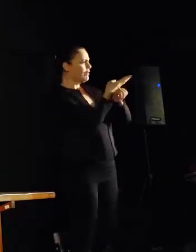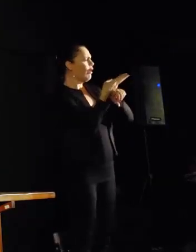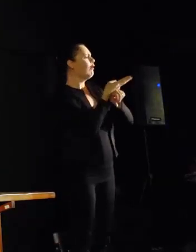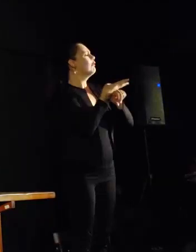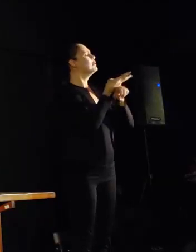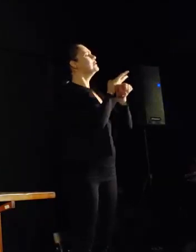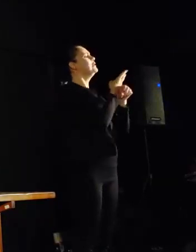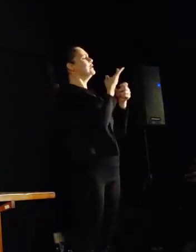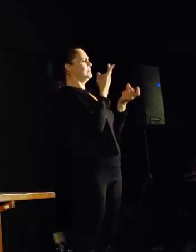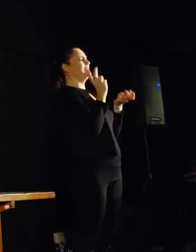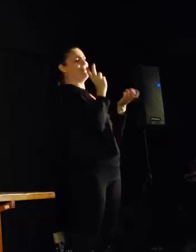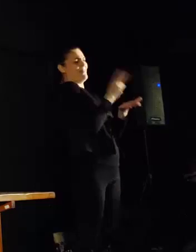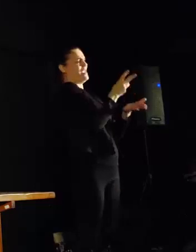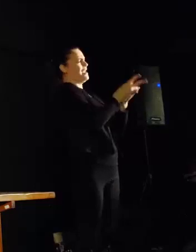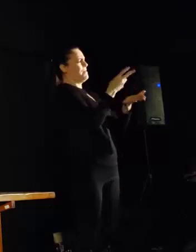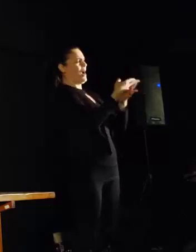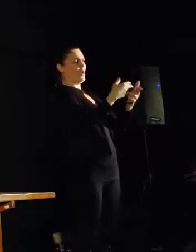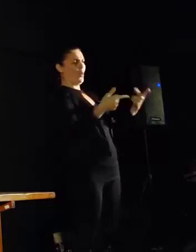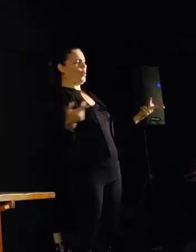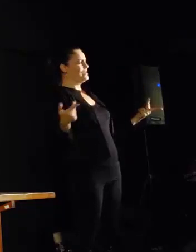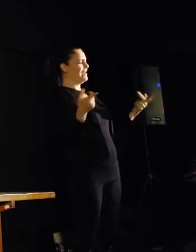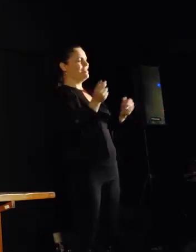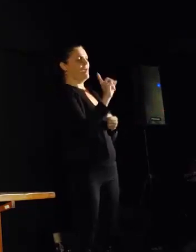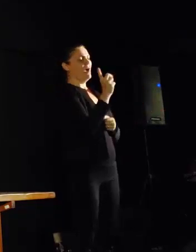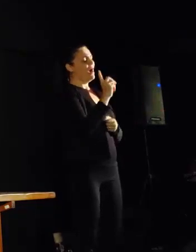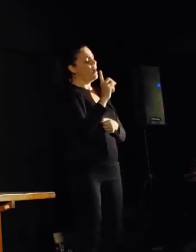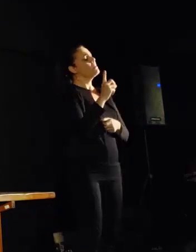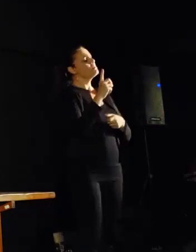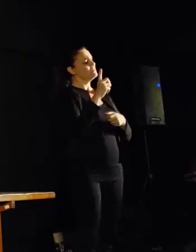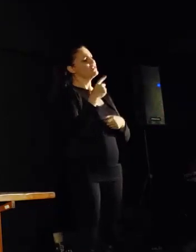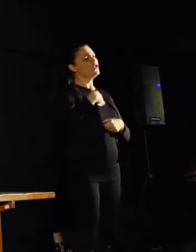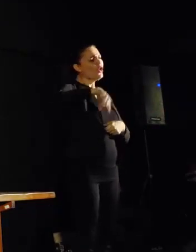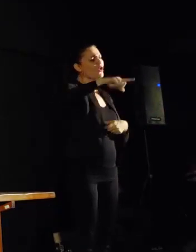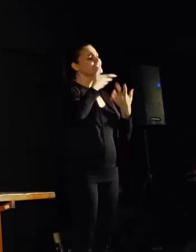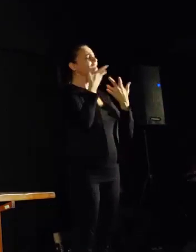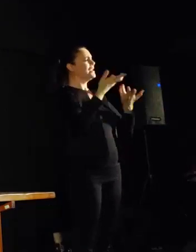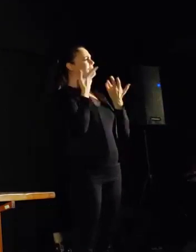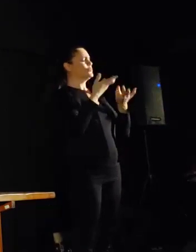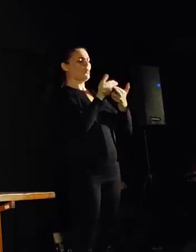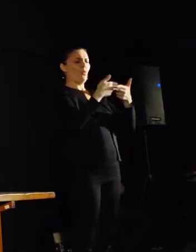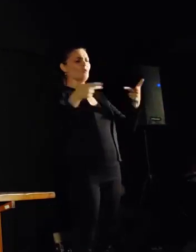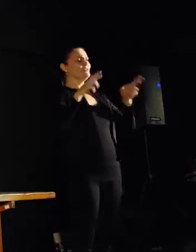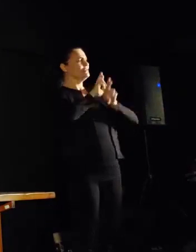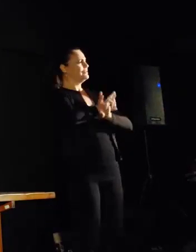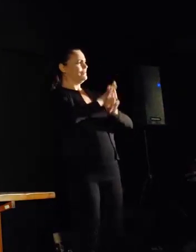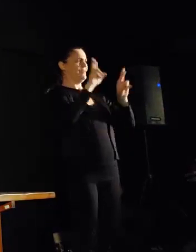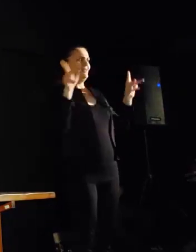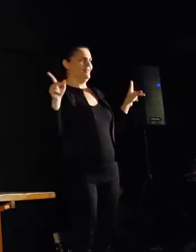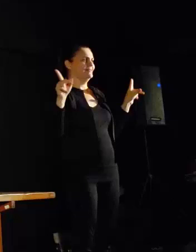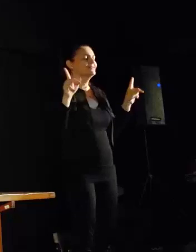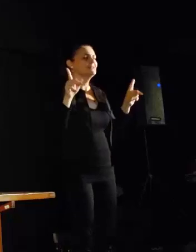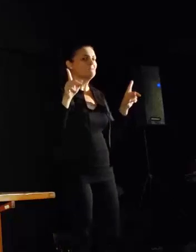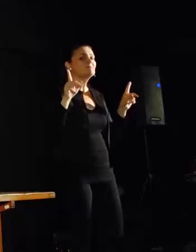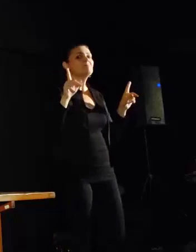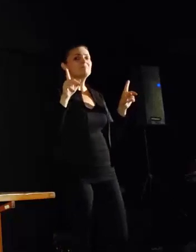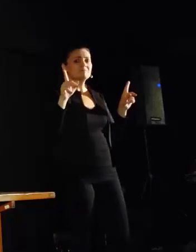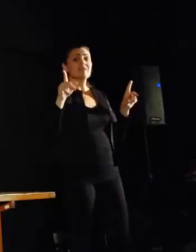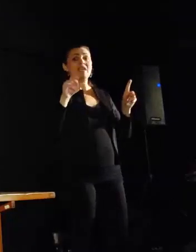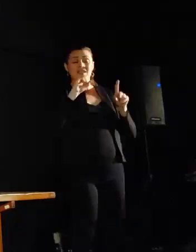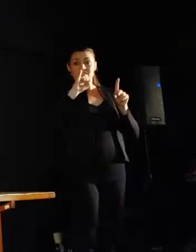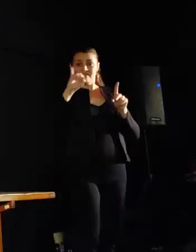no entanto, nós temos maneiras diferentes de procurá-la. Não, nós procuramos coisas completamente diferentes. Certo? Se a gente fizer